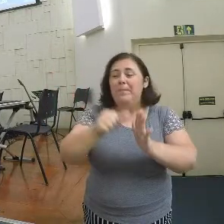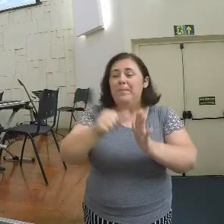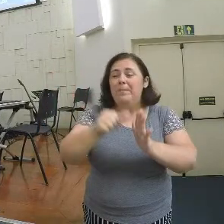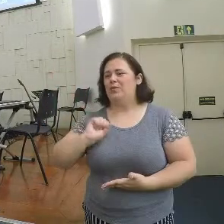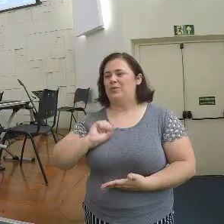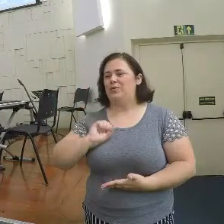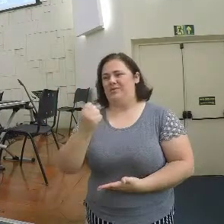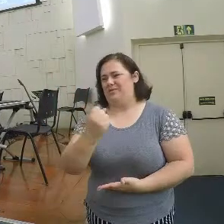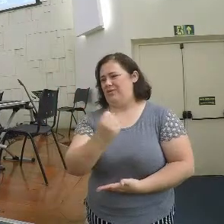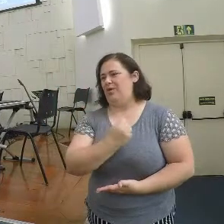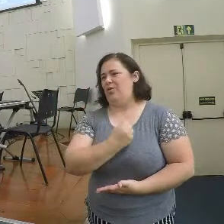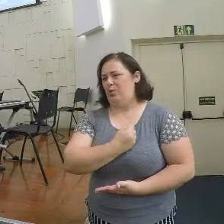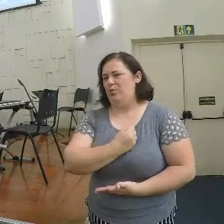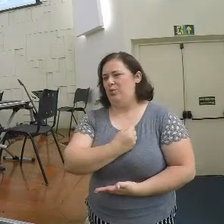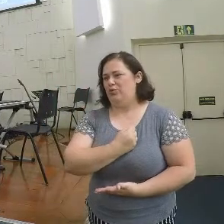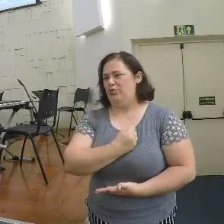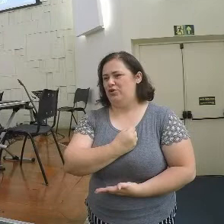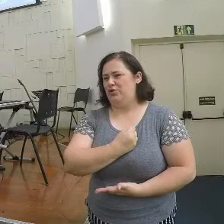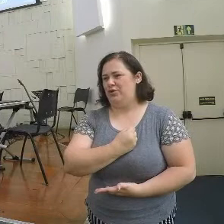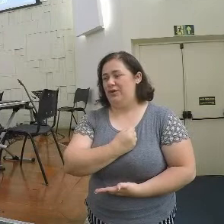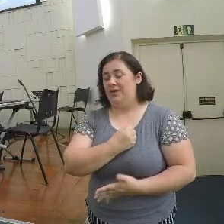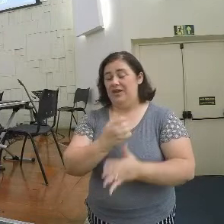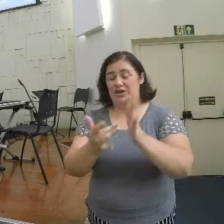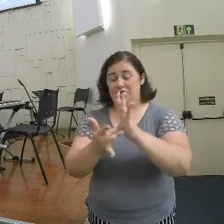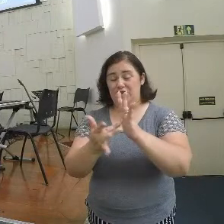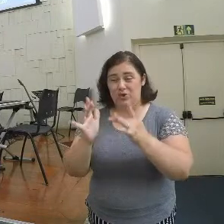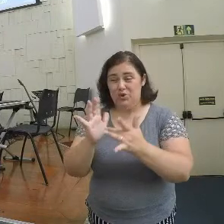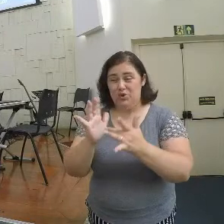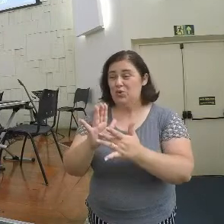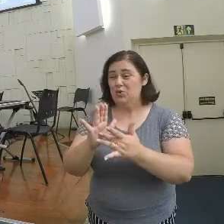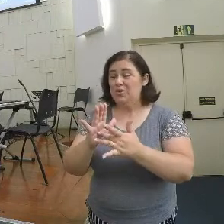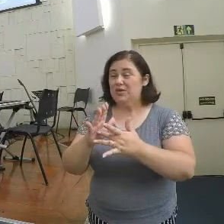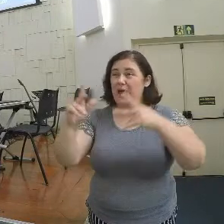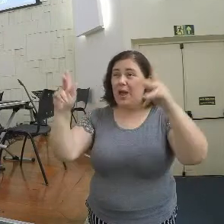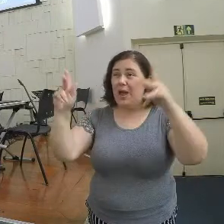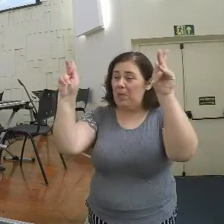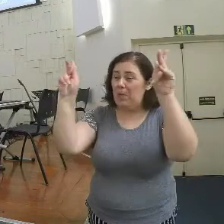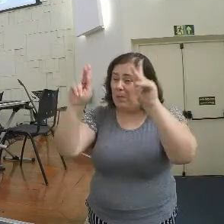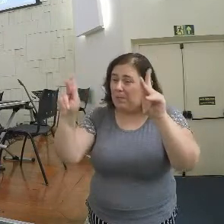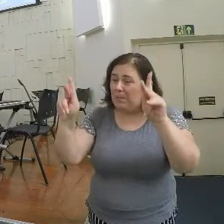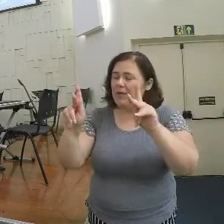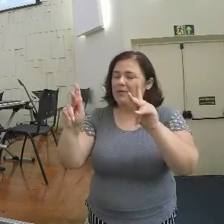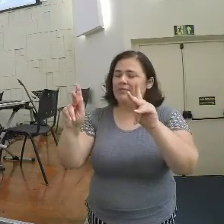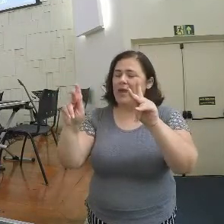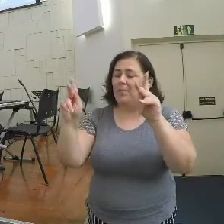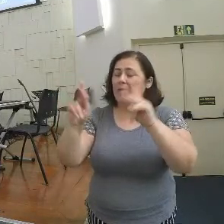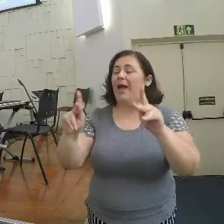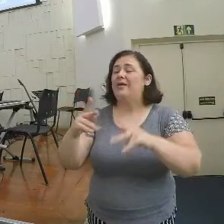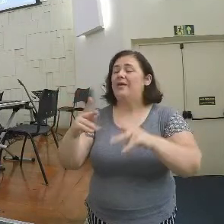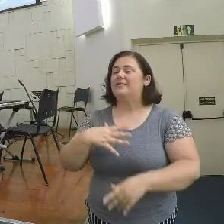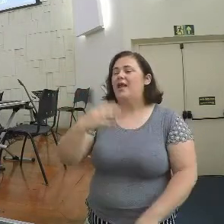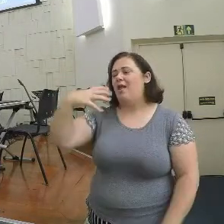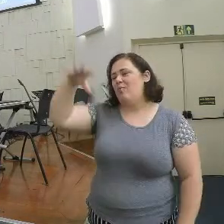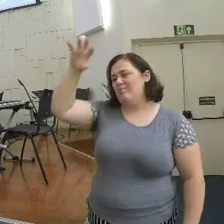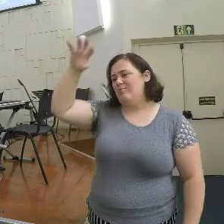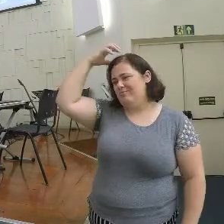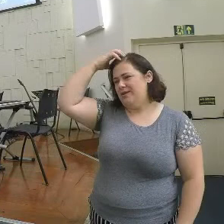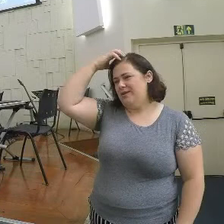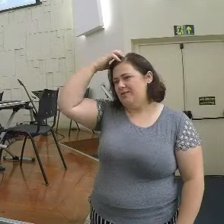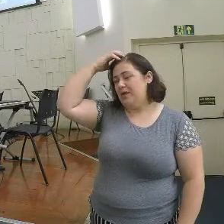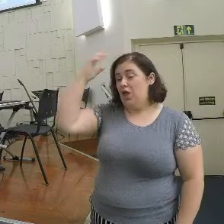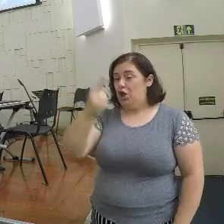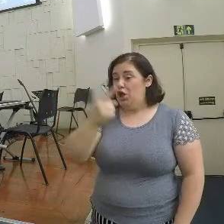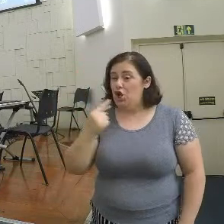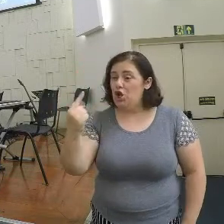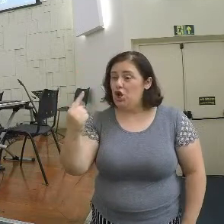Irmãos, Jesus Cristo é o príncipe da paz, que pela fé dos crentes nele, os